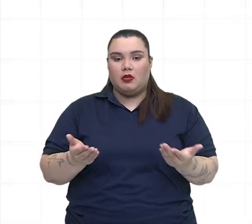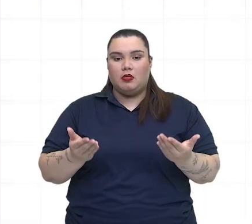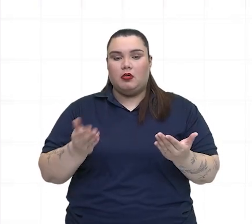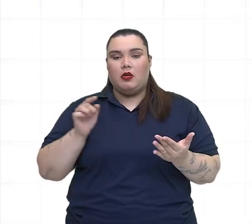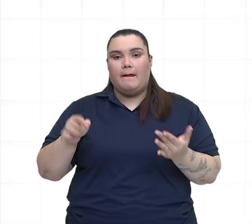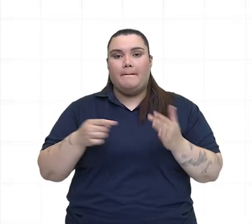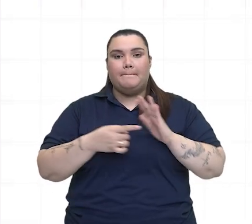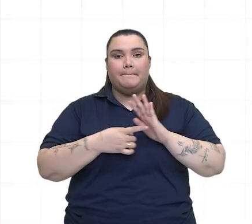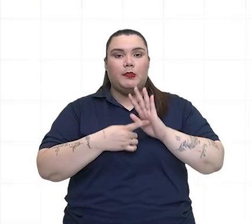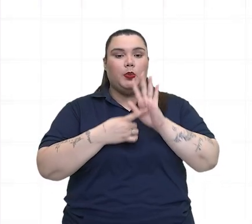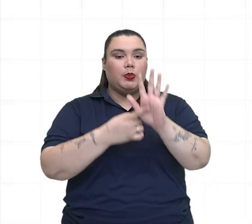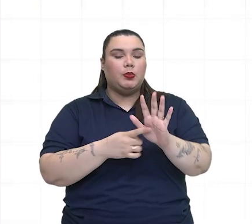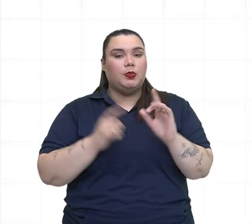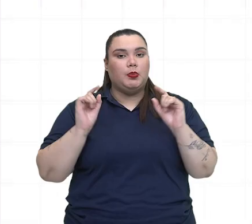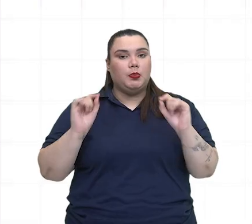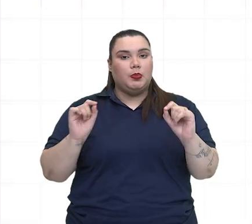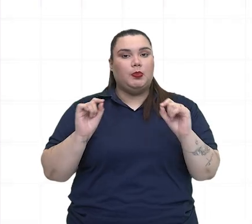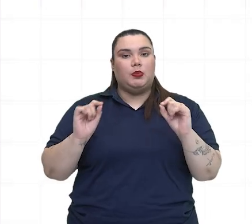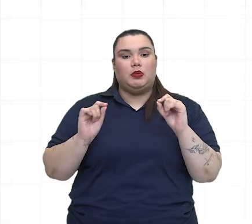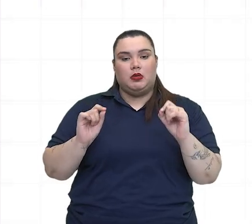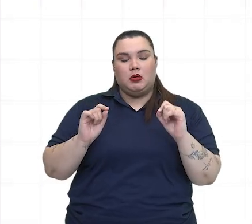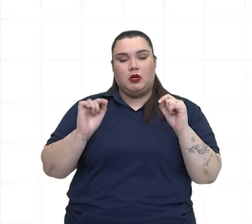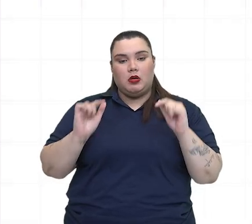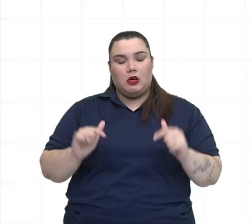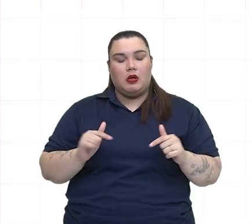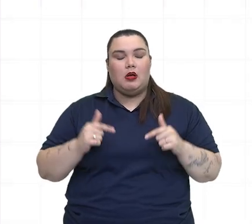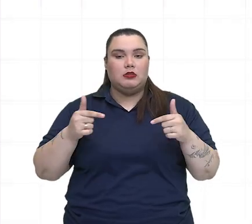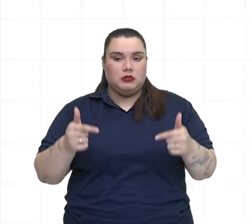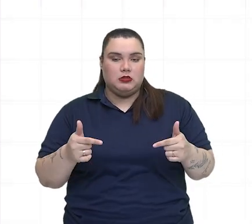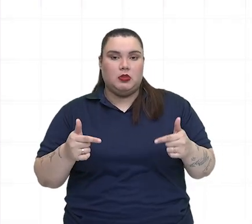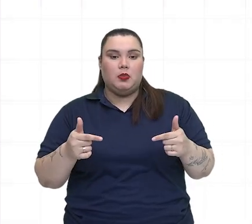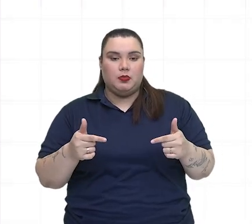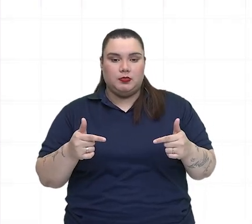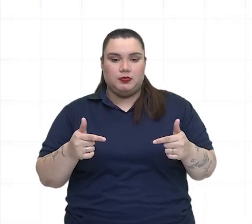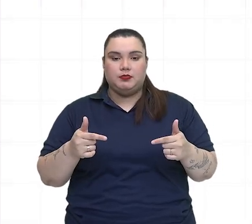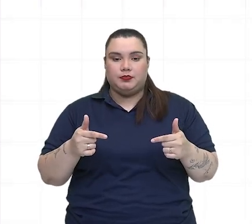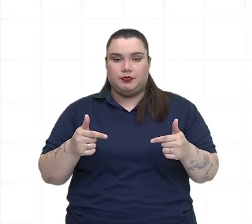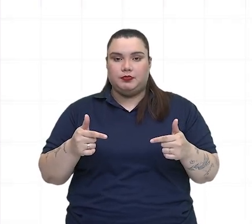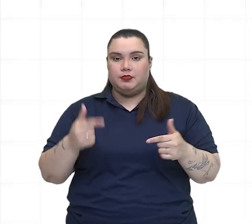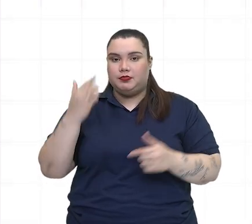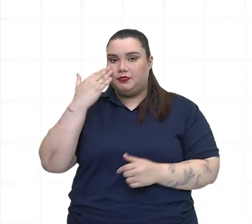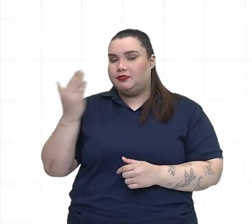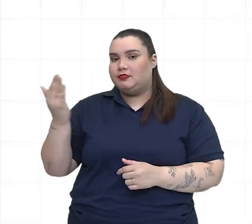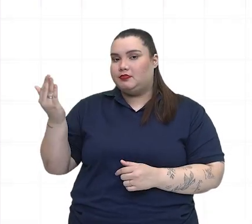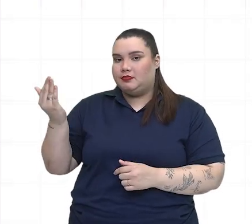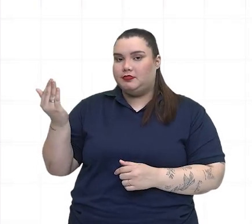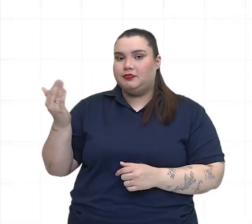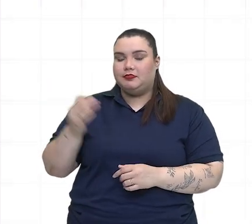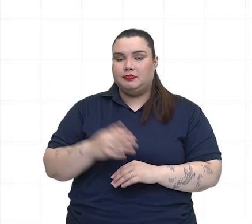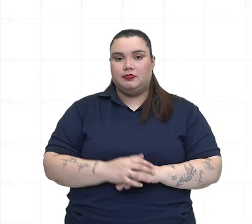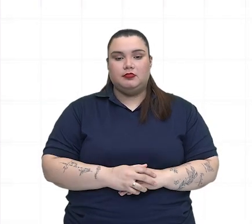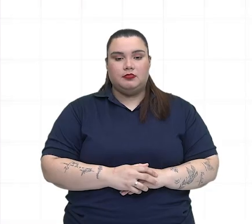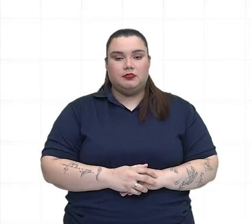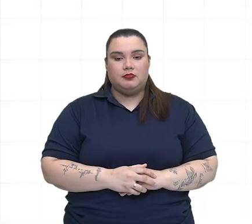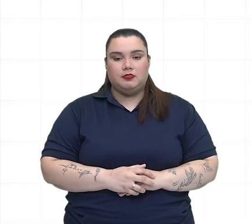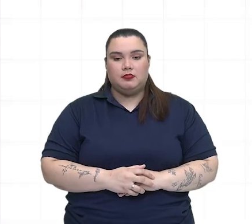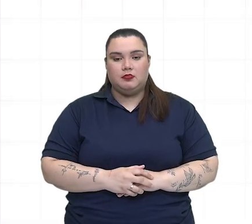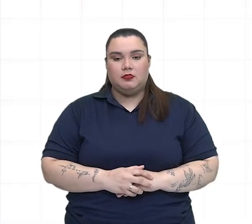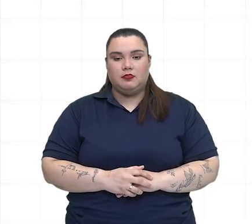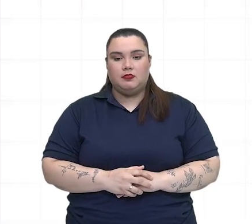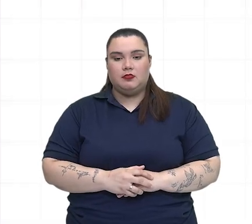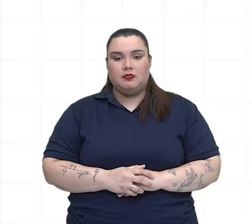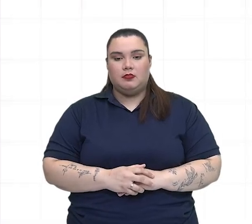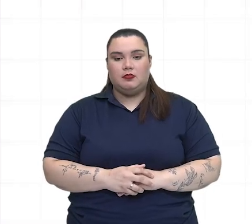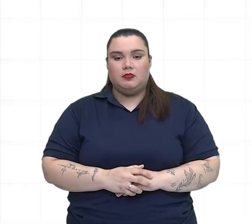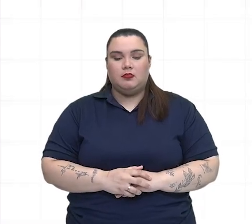Ele indica o quê? Uma ação, certo? Está ocorrendo uma